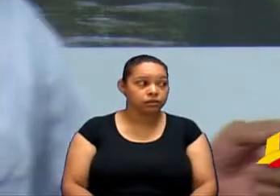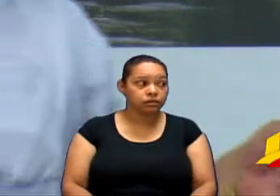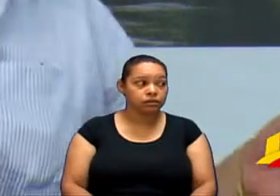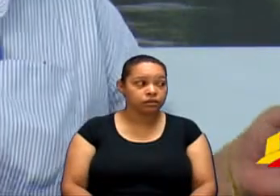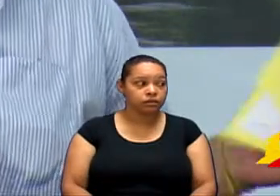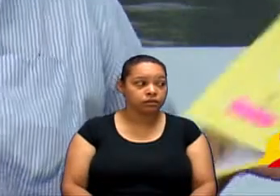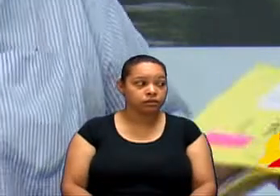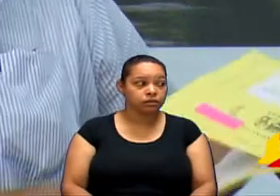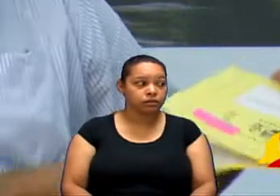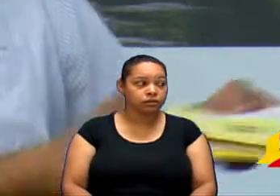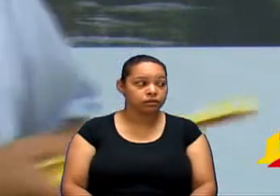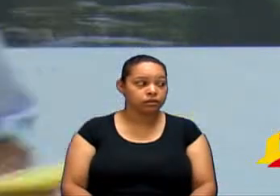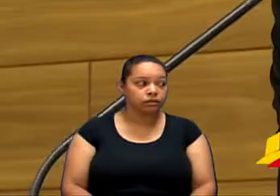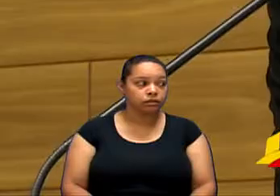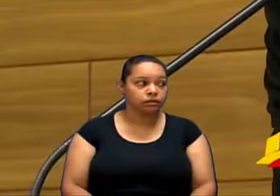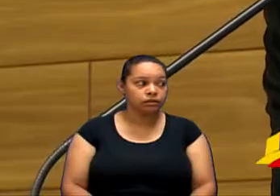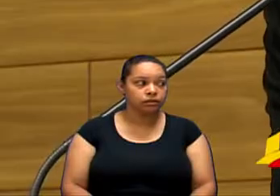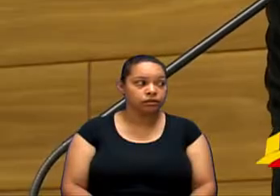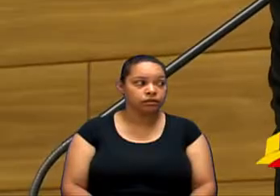já